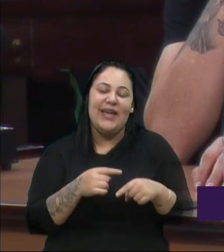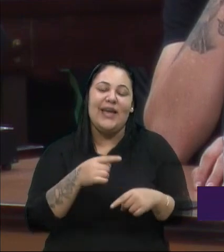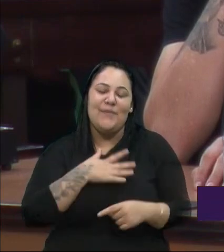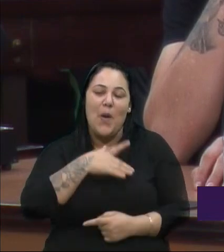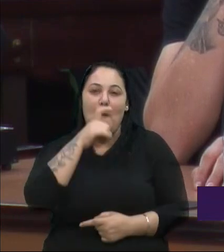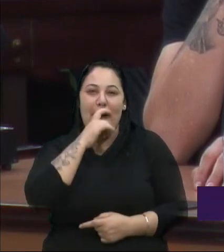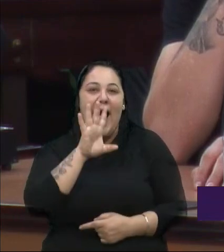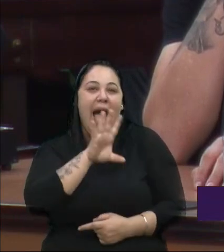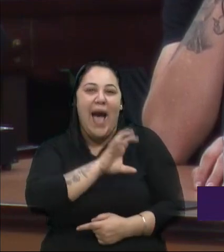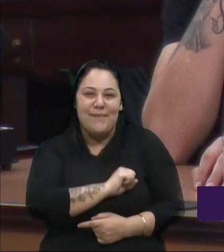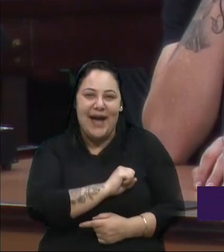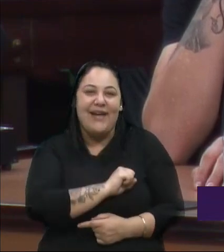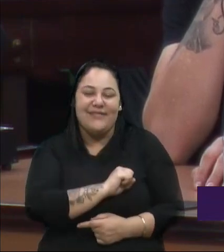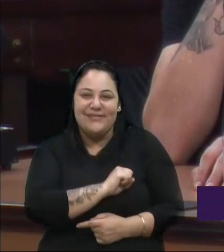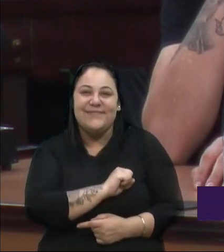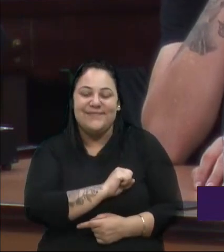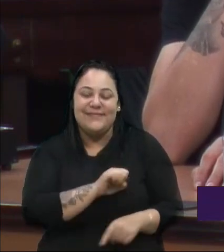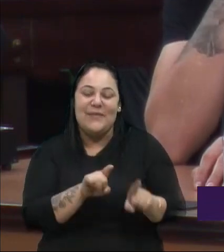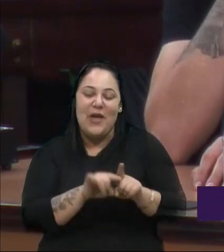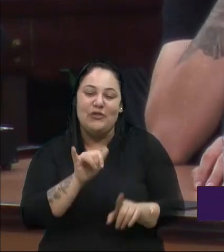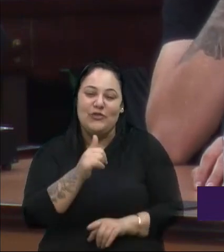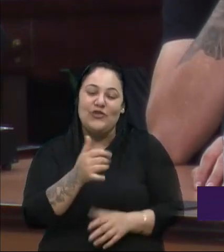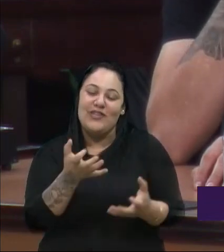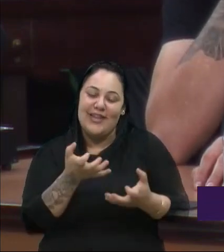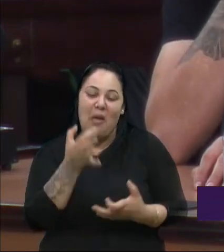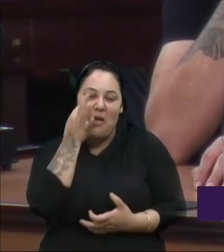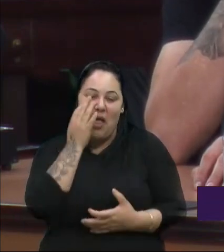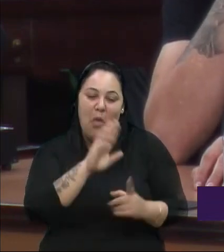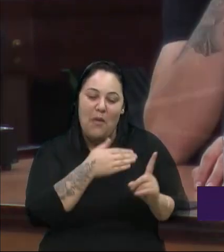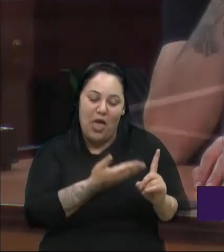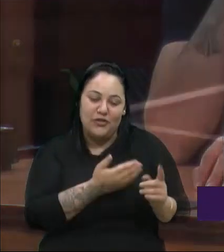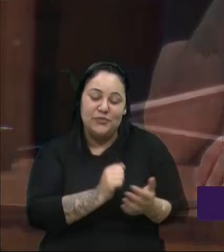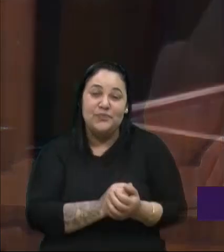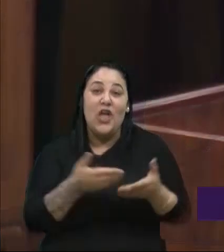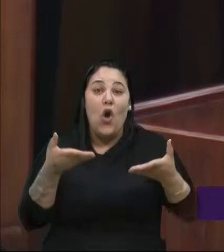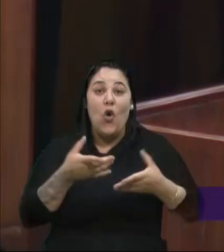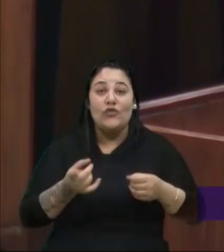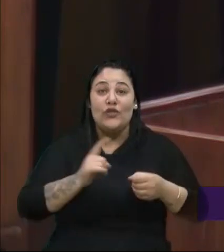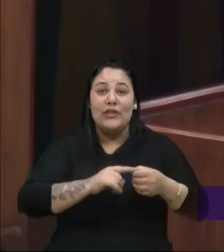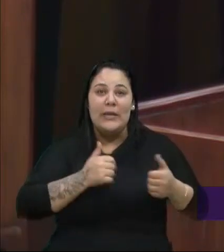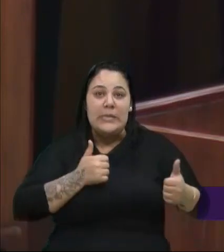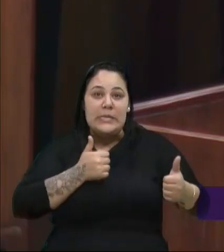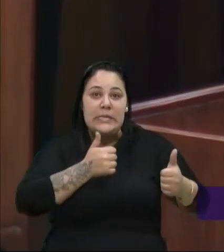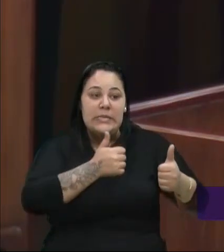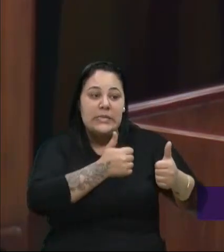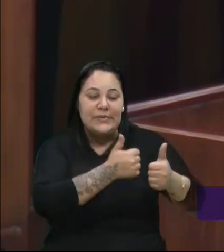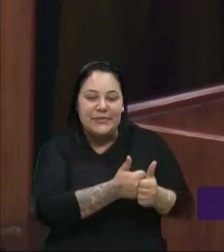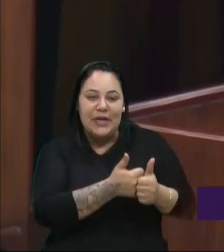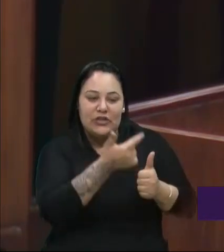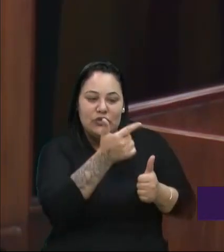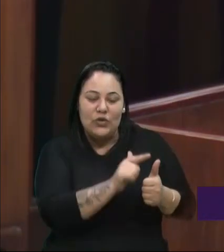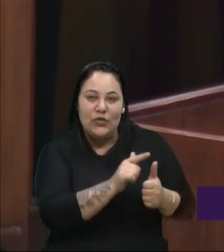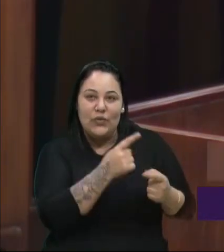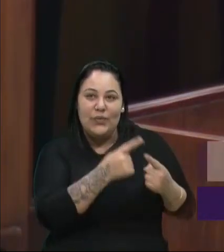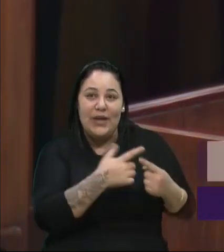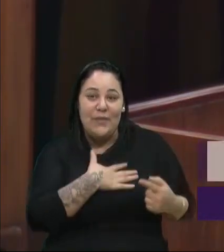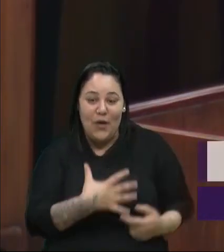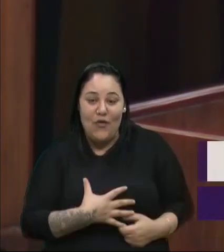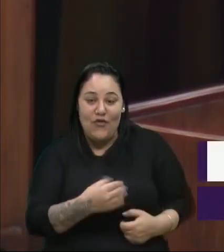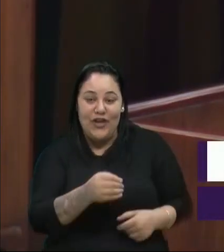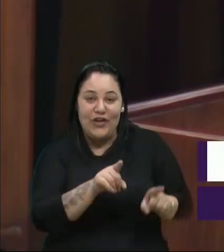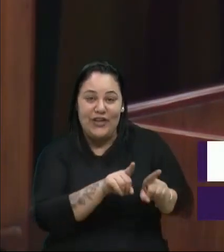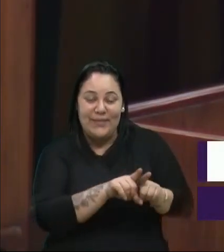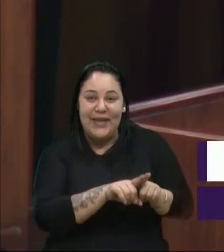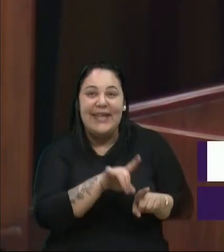também dessa homenagem. Hoje eu me reaproximo do futebol através da paixão, né, que o meu filho tem pelo